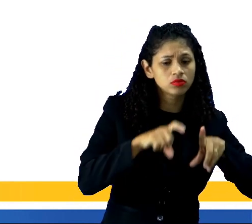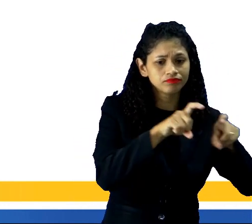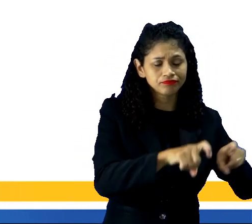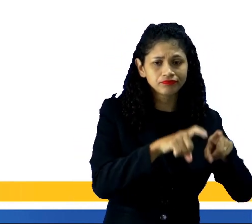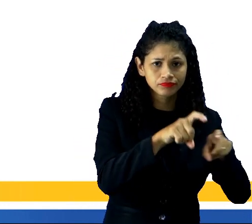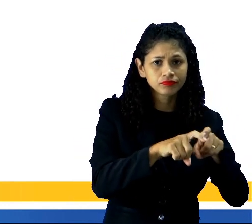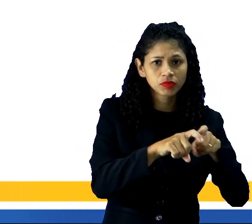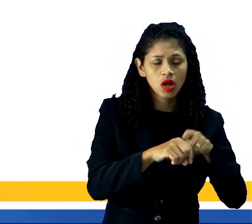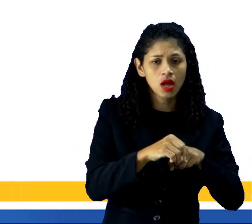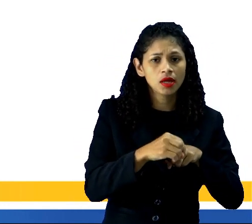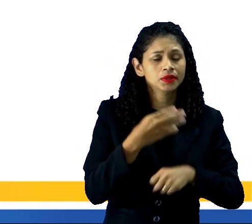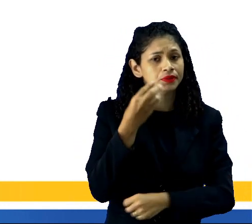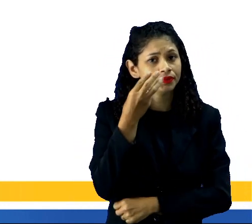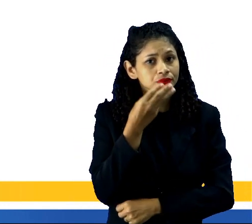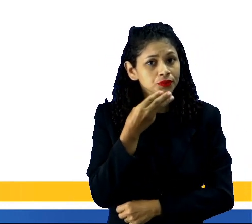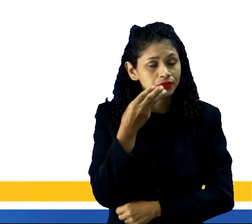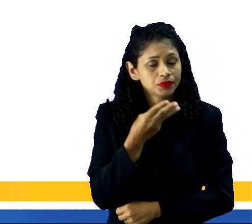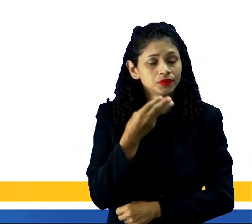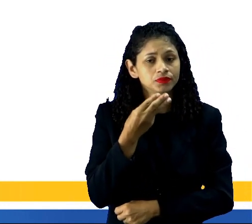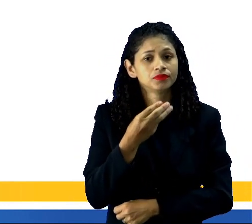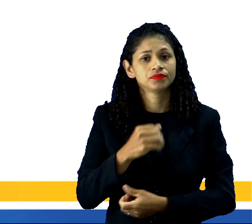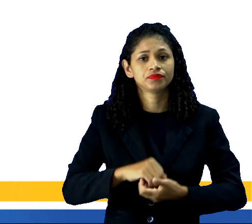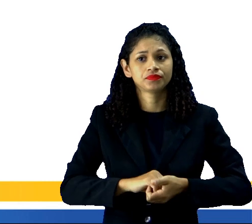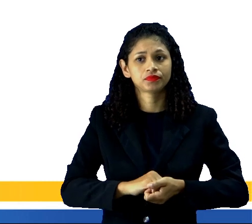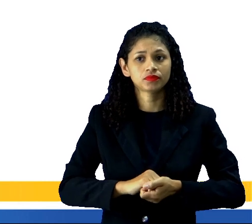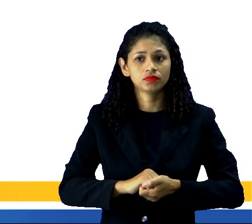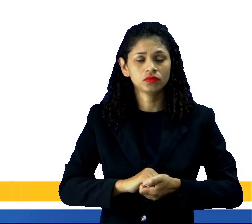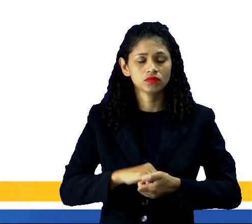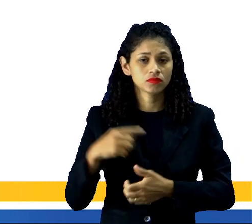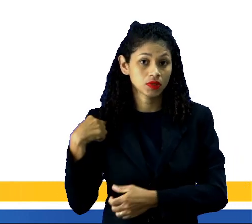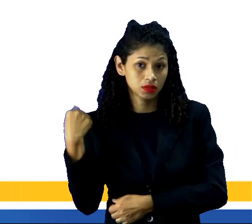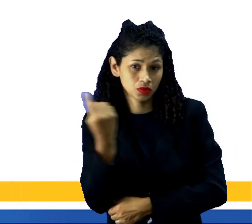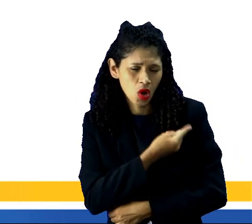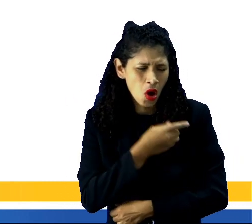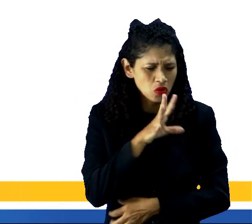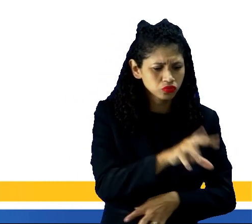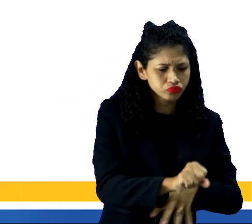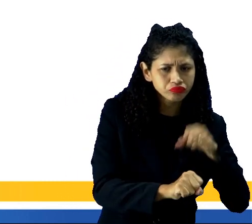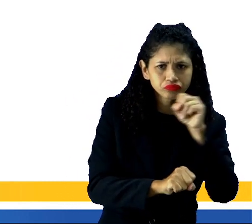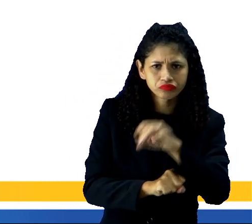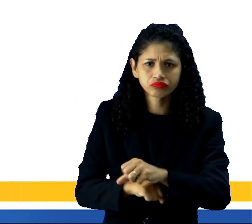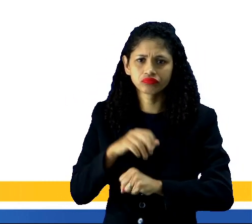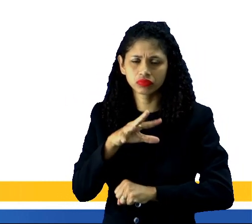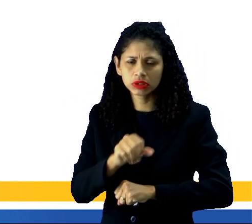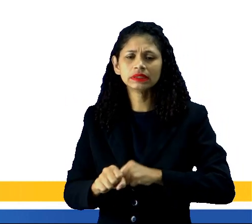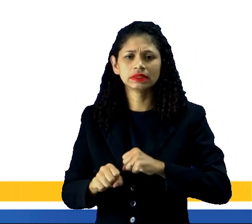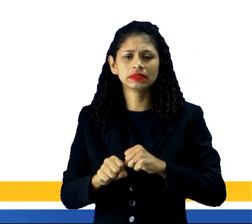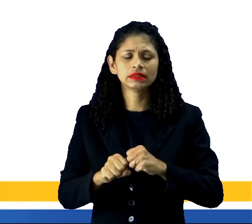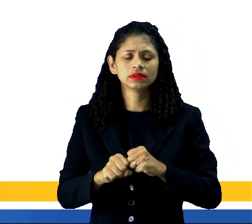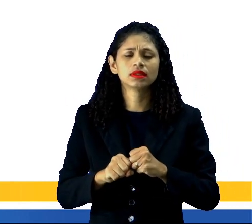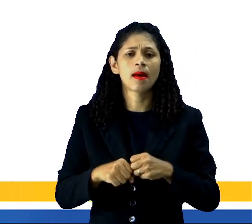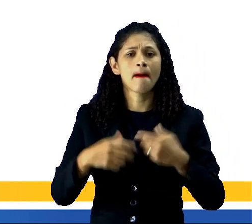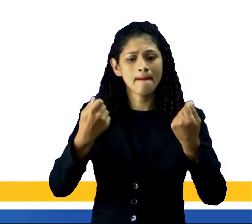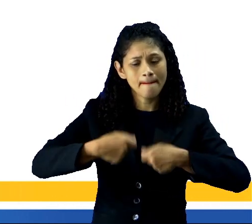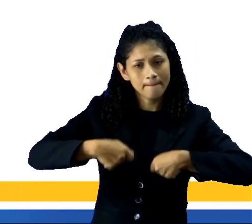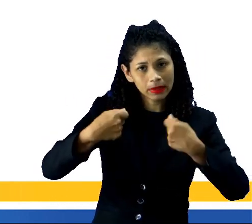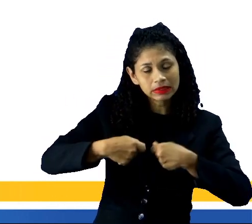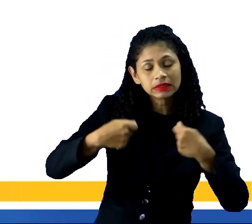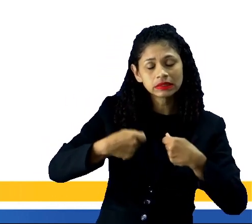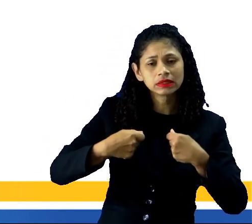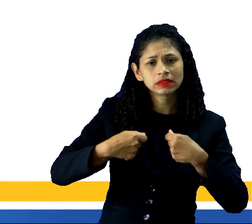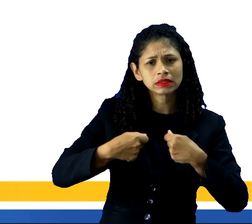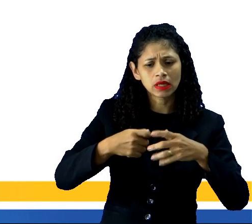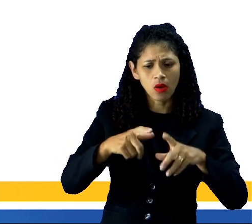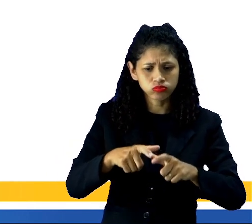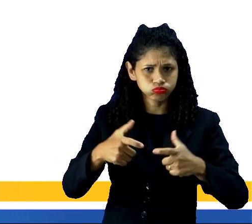lá do Nordeste brasileiro, né, nossa colonização, né, a questão da monocultura da cana-de-açúcar demanda um grande